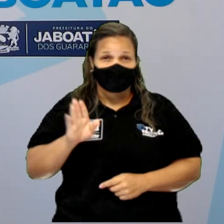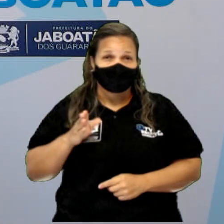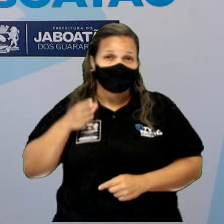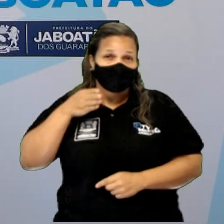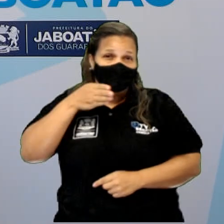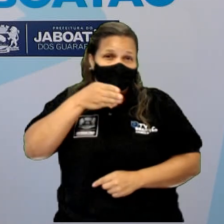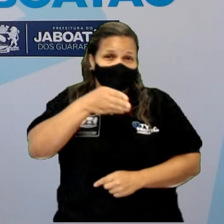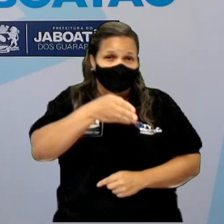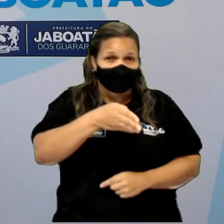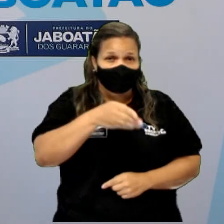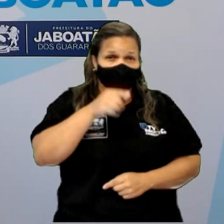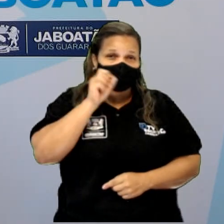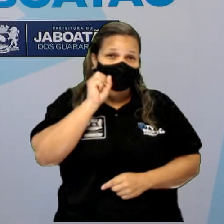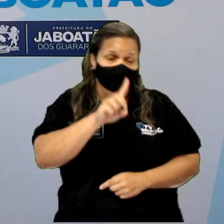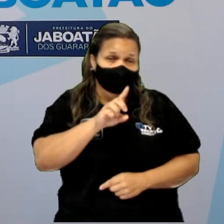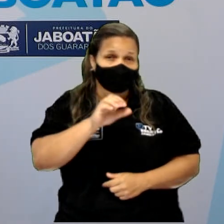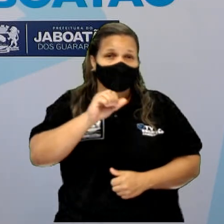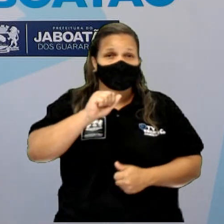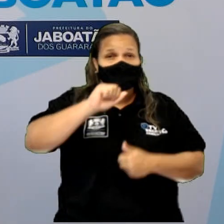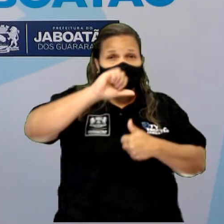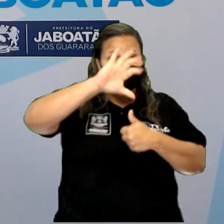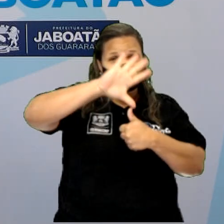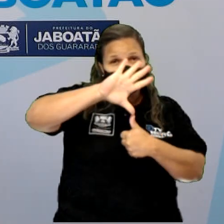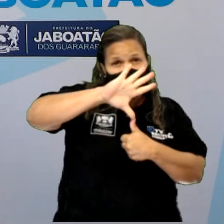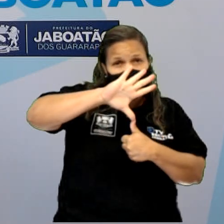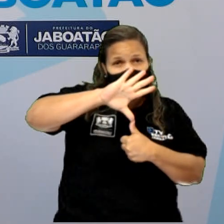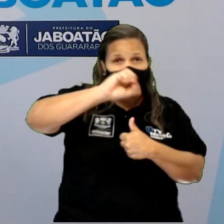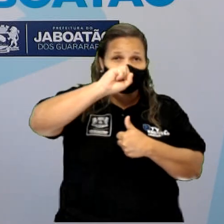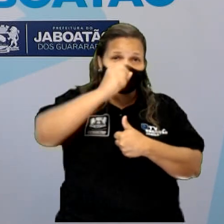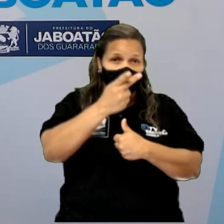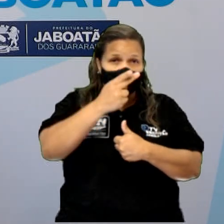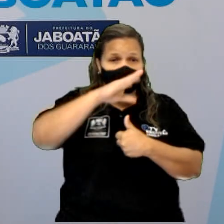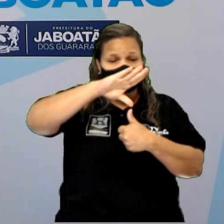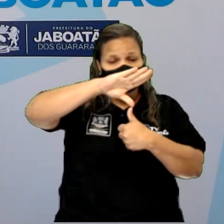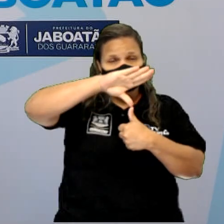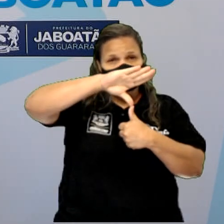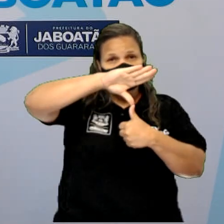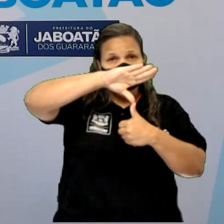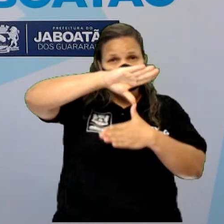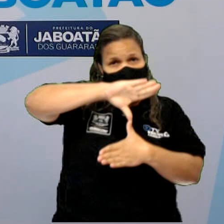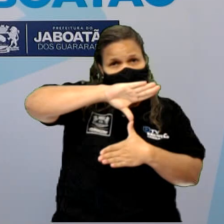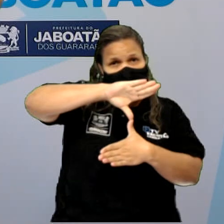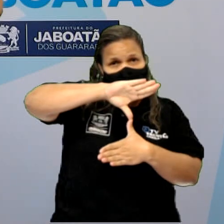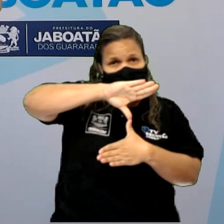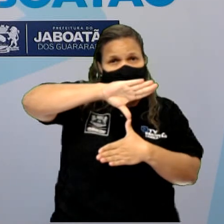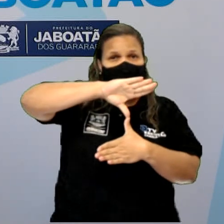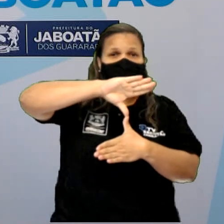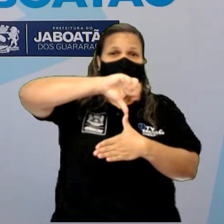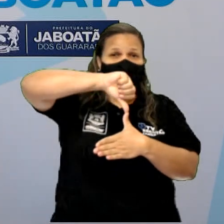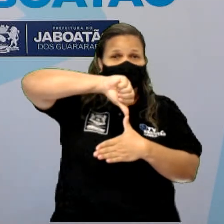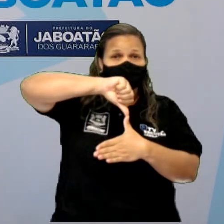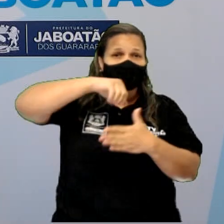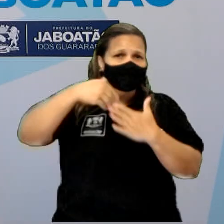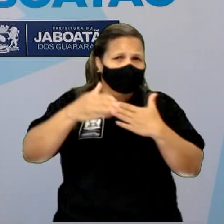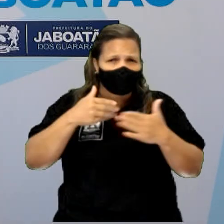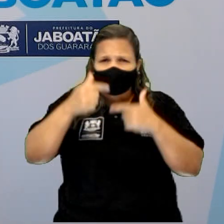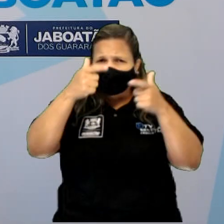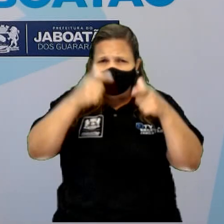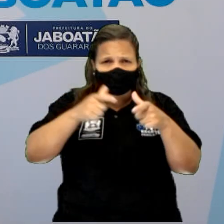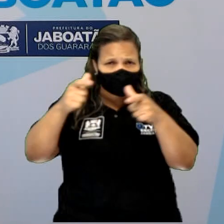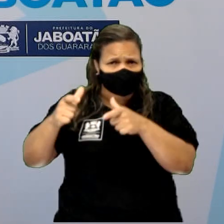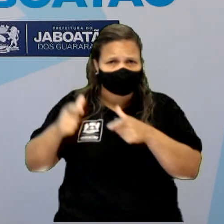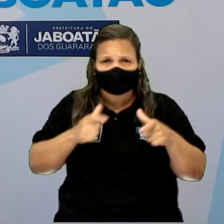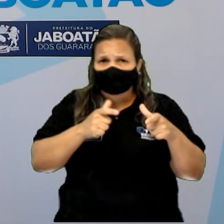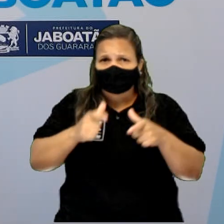guarani. Por quê? Tá? Já tem uma estrutura de Estado formada, seja como inca ou como asteca, que